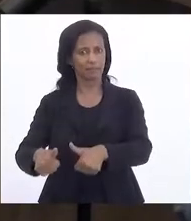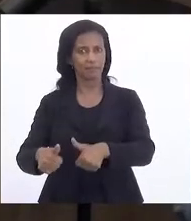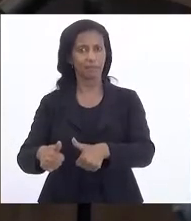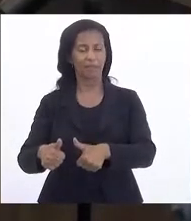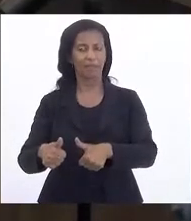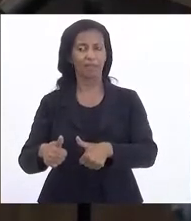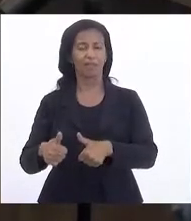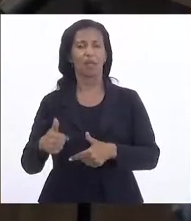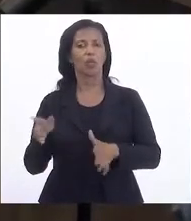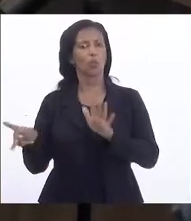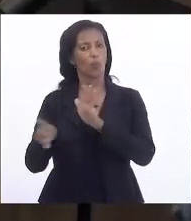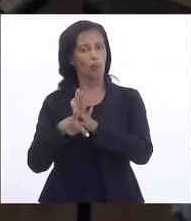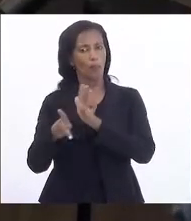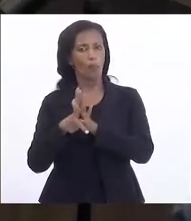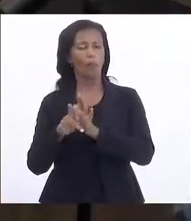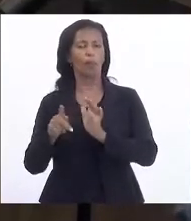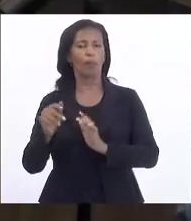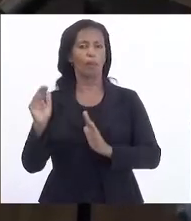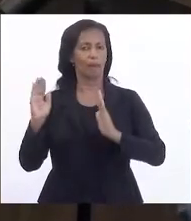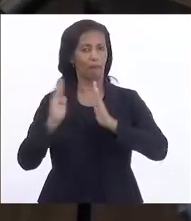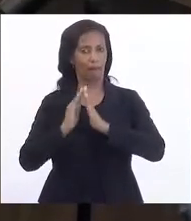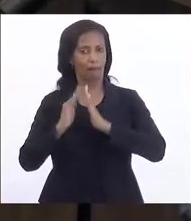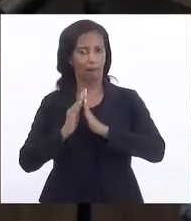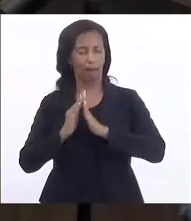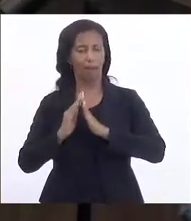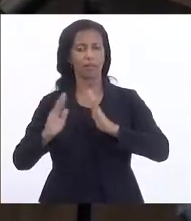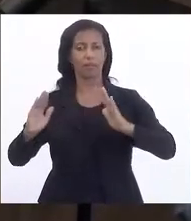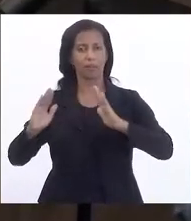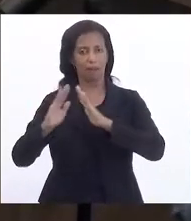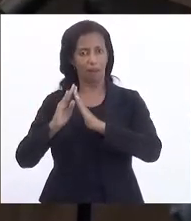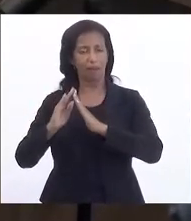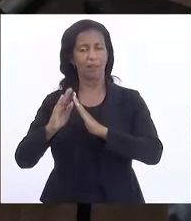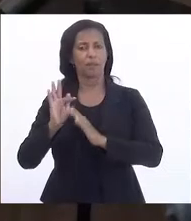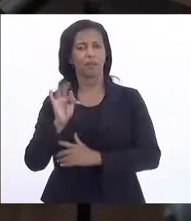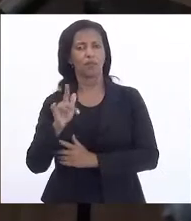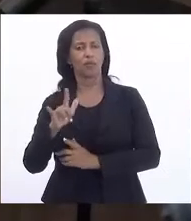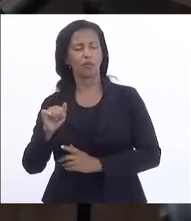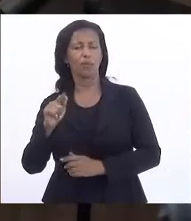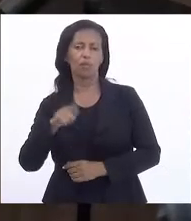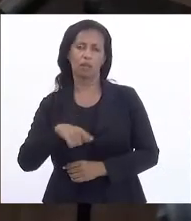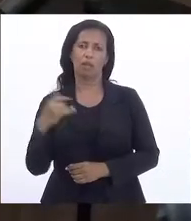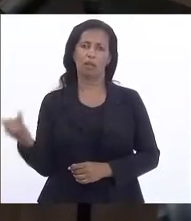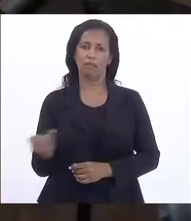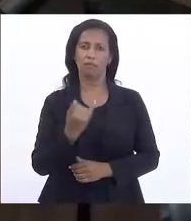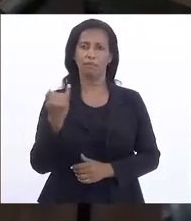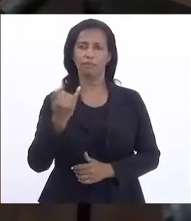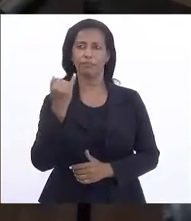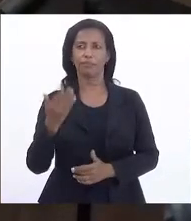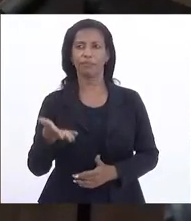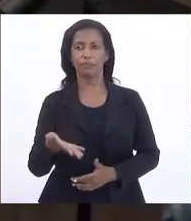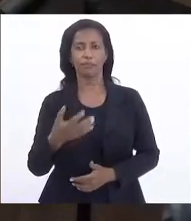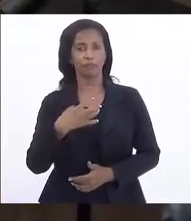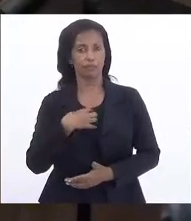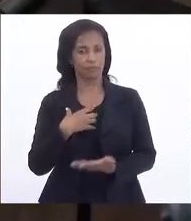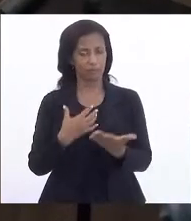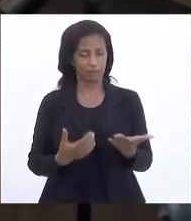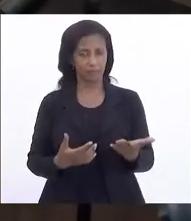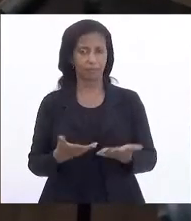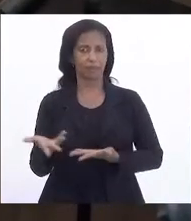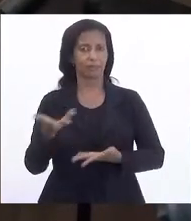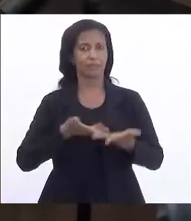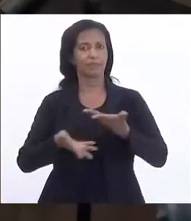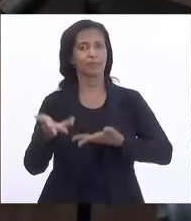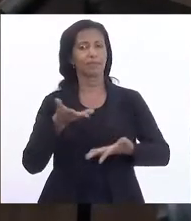executivos do próprio parlamento e a casa fluminense tem sido um instrumento importante nesse sentido e